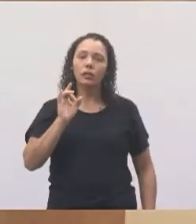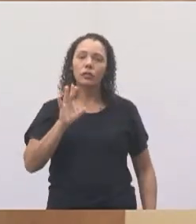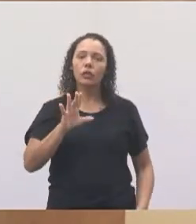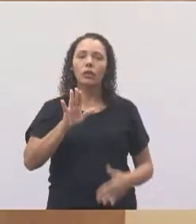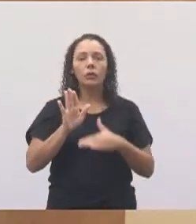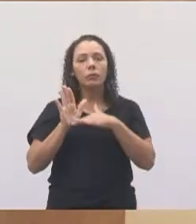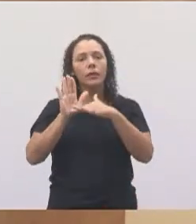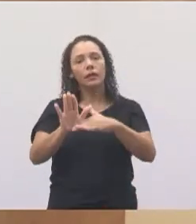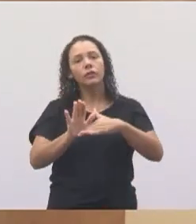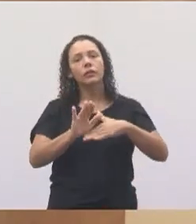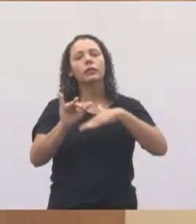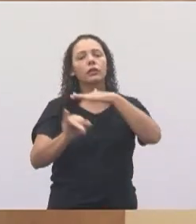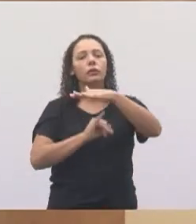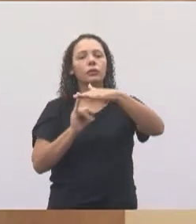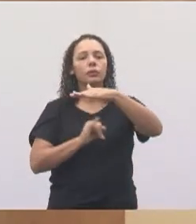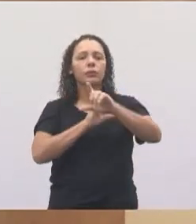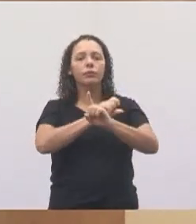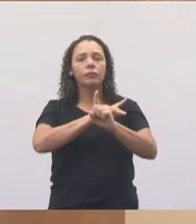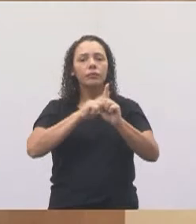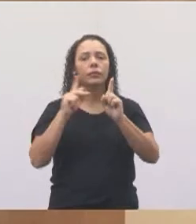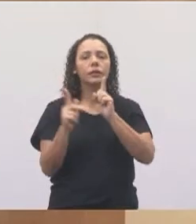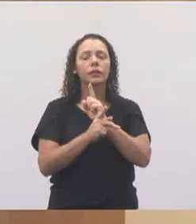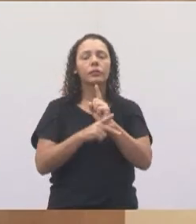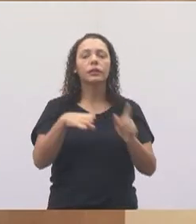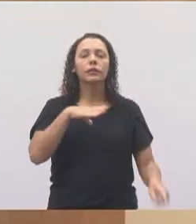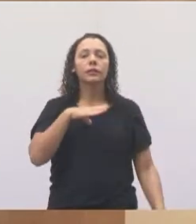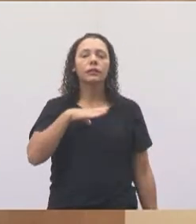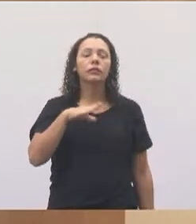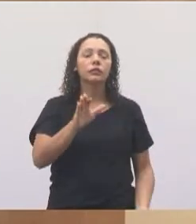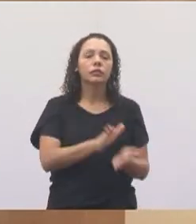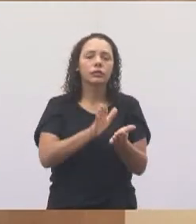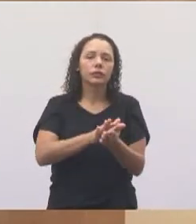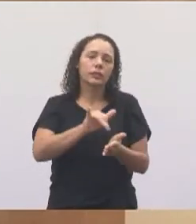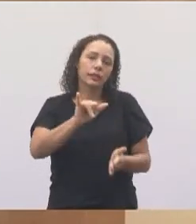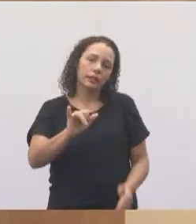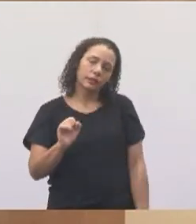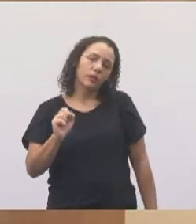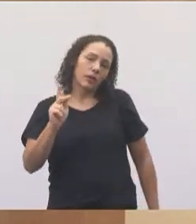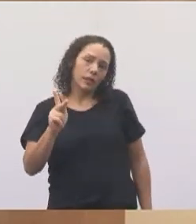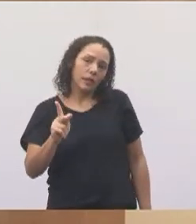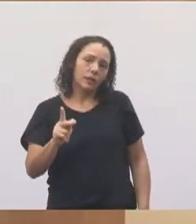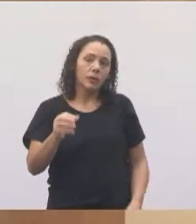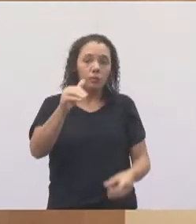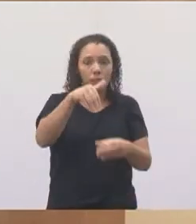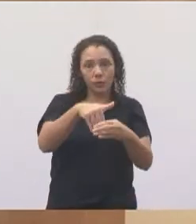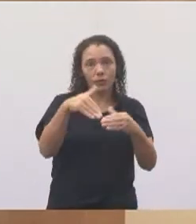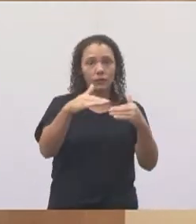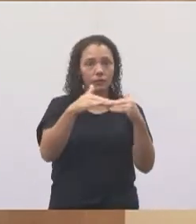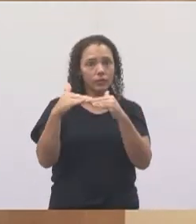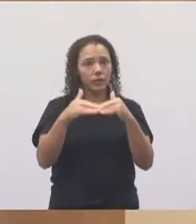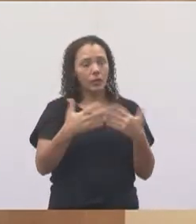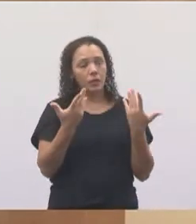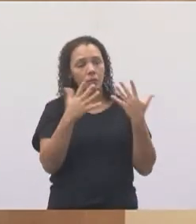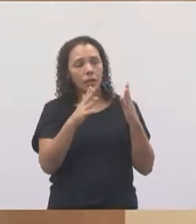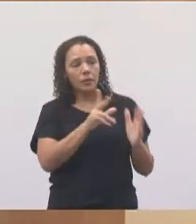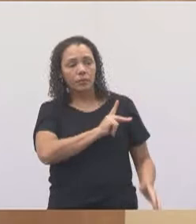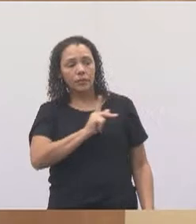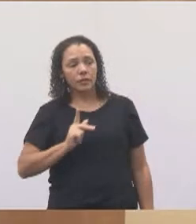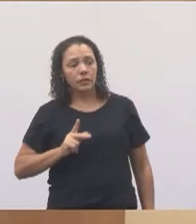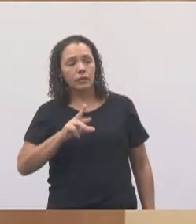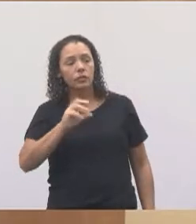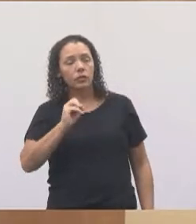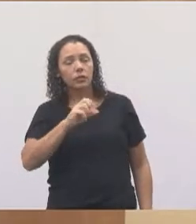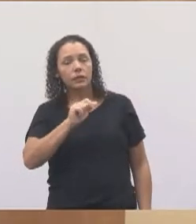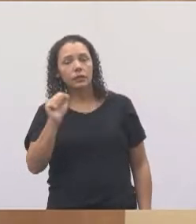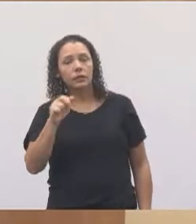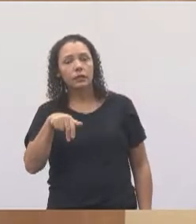mais com o IPMJ da nossa cidade, tá bom? Então, fica aqui meu voto favorável. Parabéns, Rossana. Parabéns